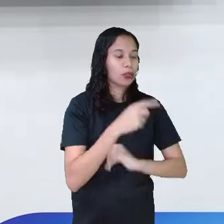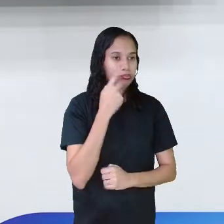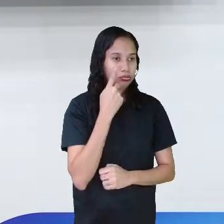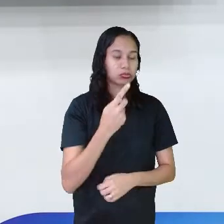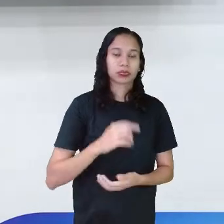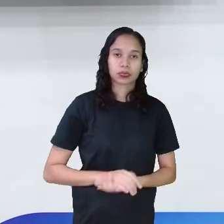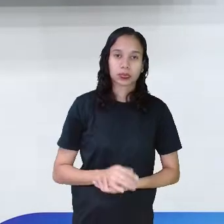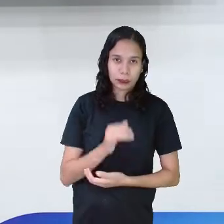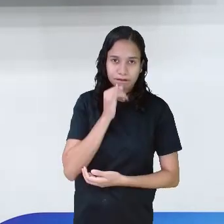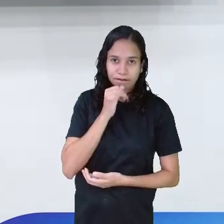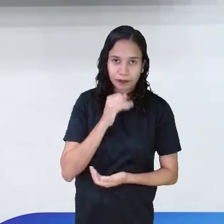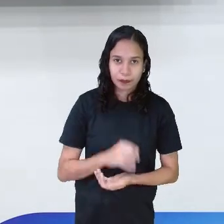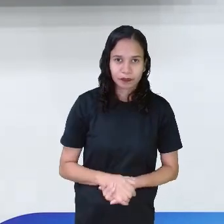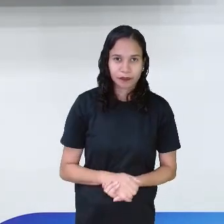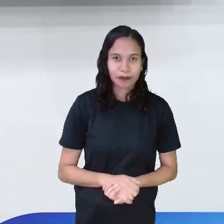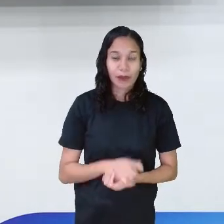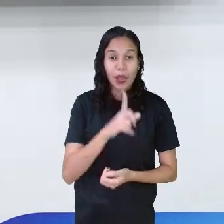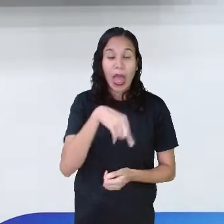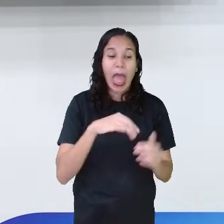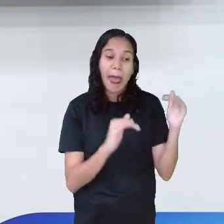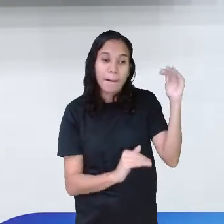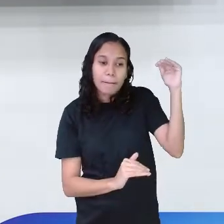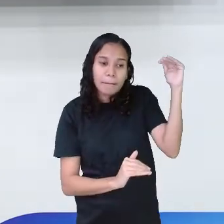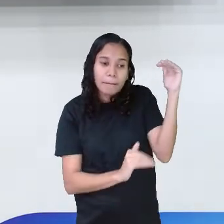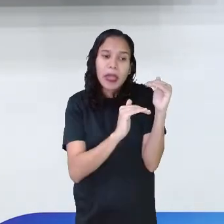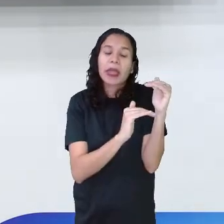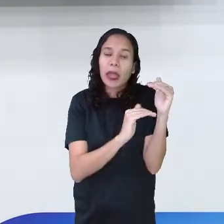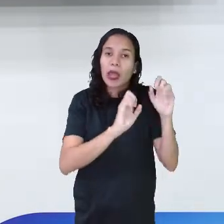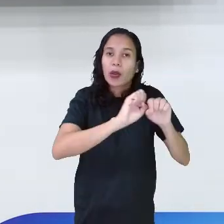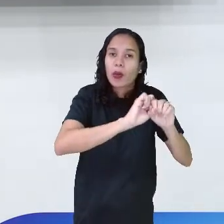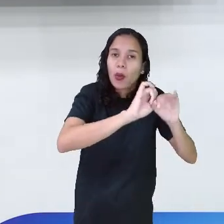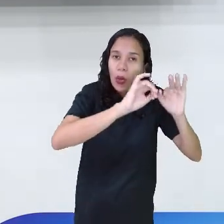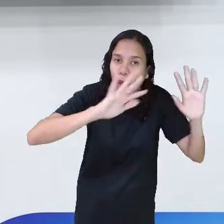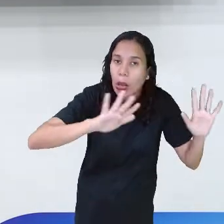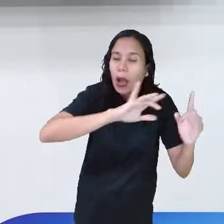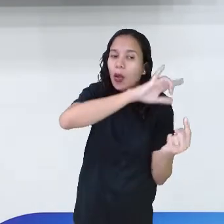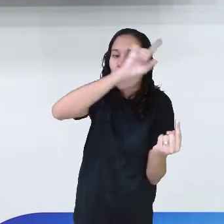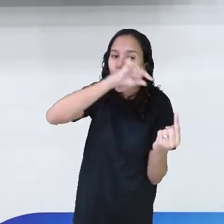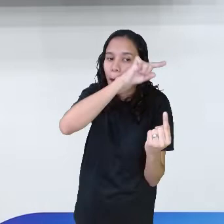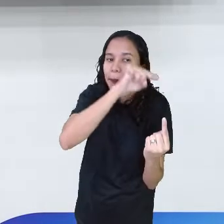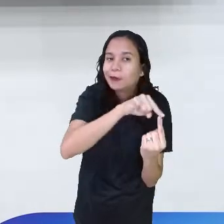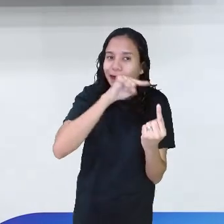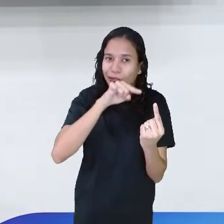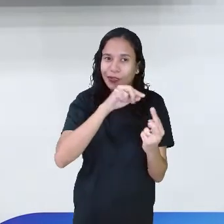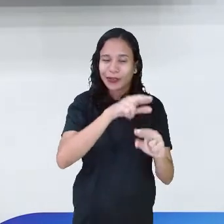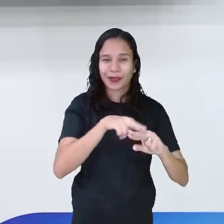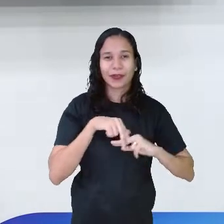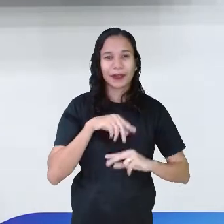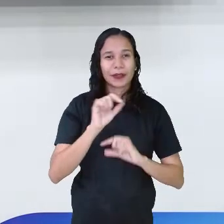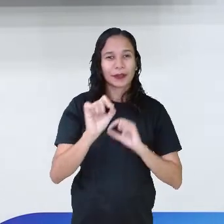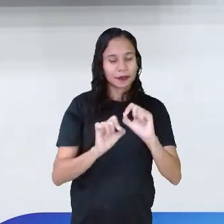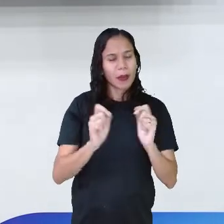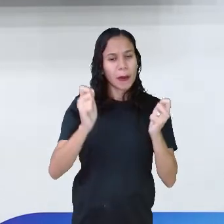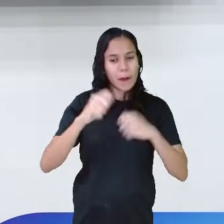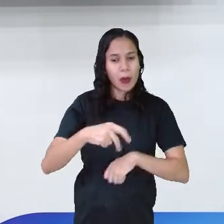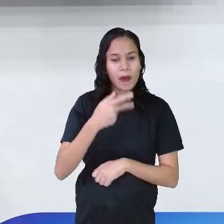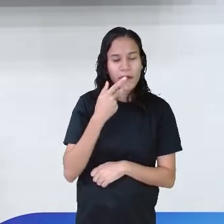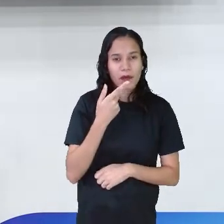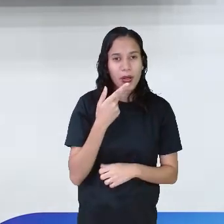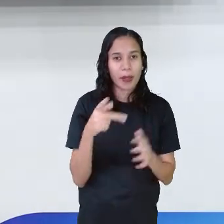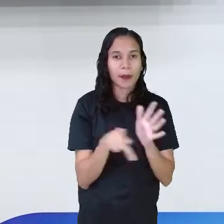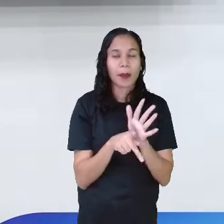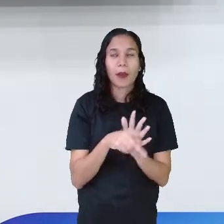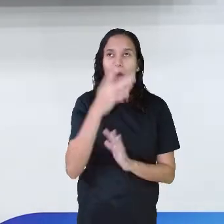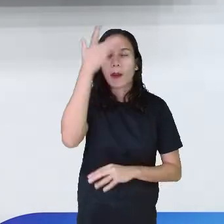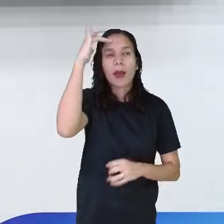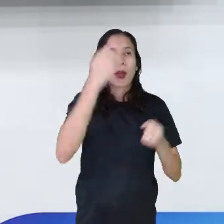por exemplo. Então, vai ser dada a notícia de forma clara, objetiva, curta. Então, eles podem até sugerir, os motoristas